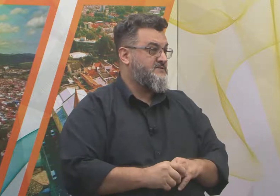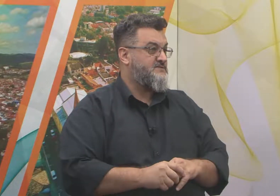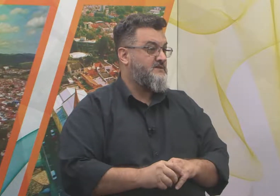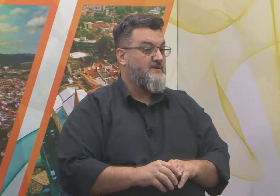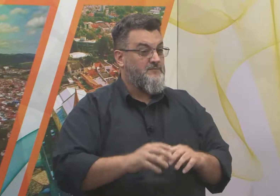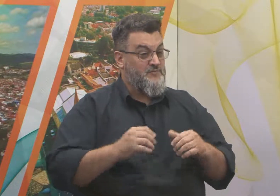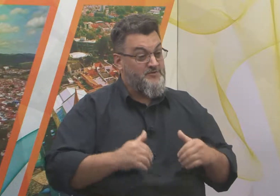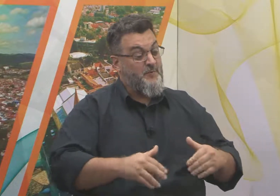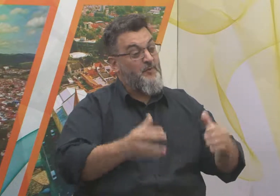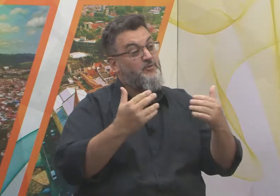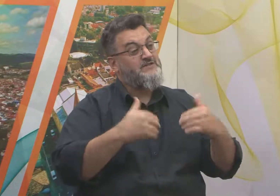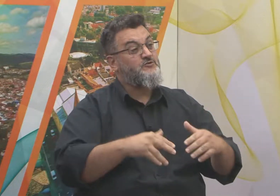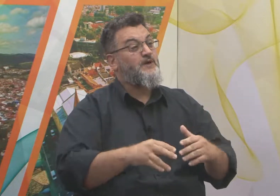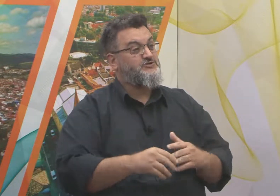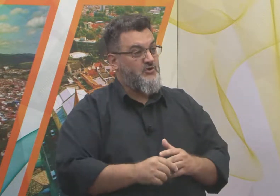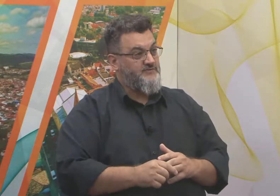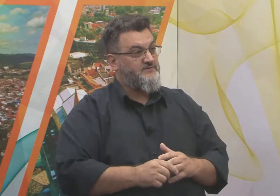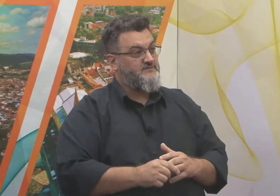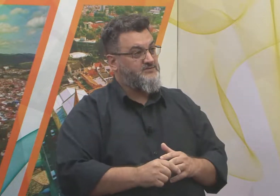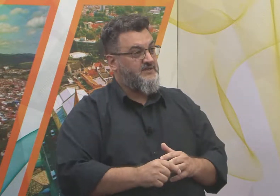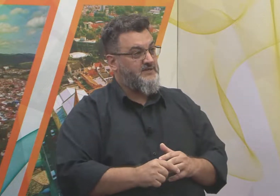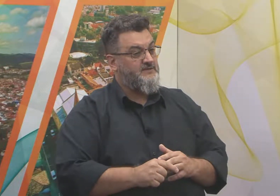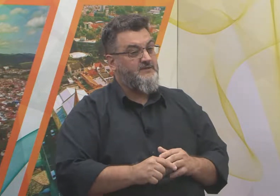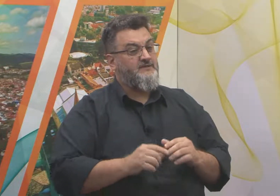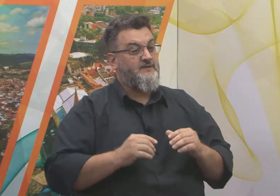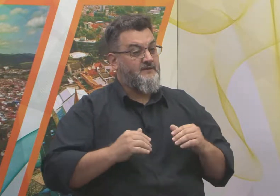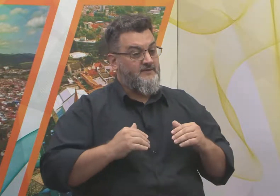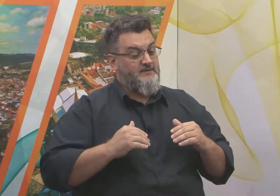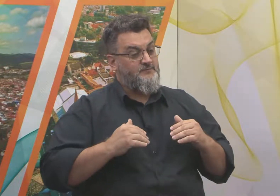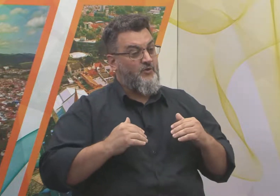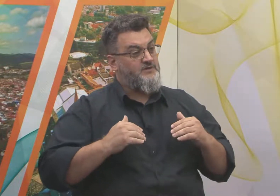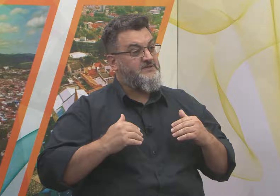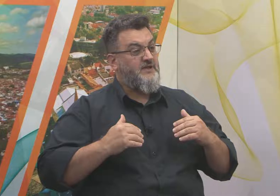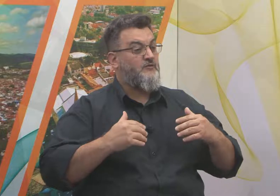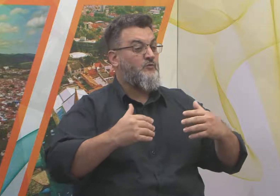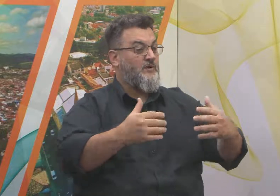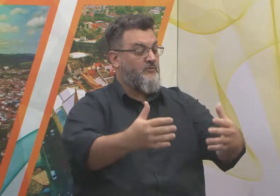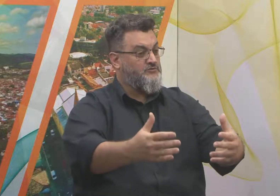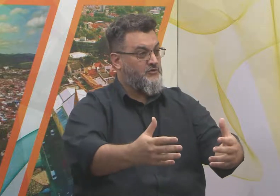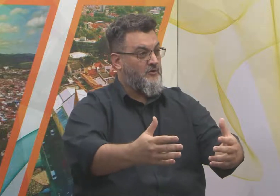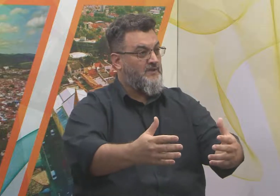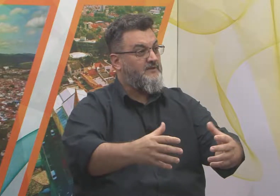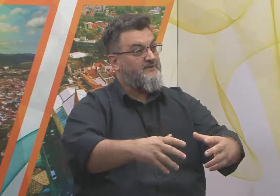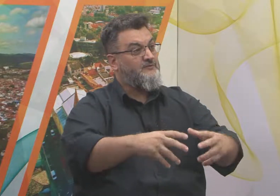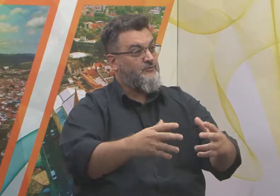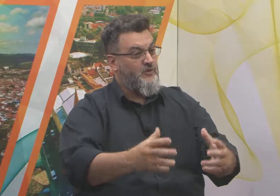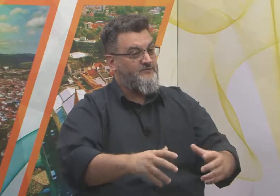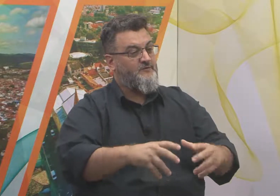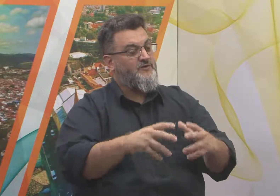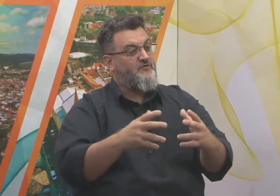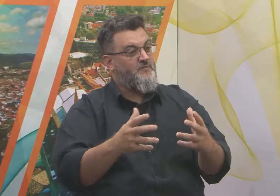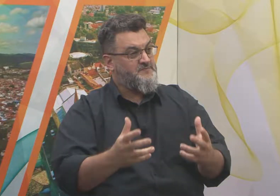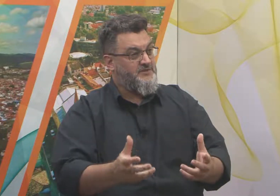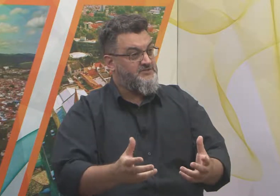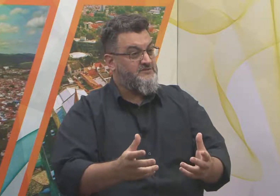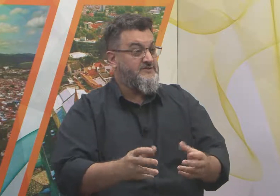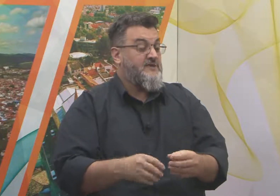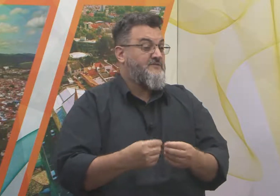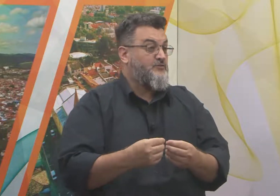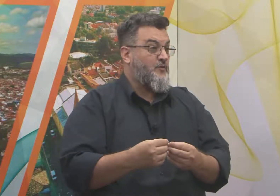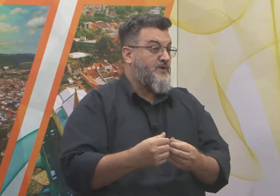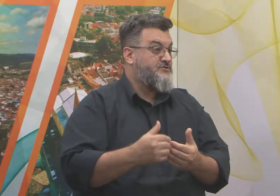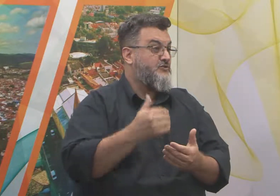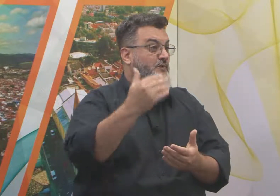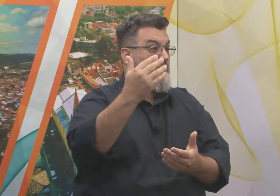aí que existem, principalmente para a população mais jovem de Jacareí, né? Que pode entrar com uma mão de obra nova, uma nova perspectiva